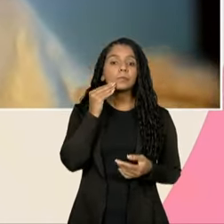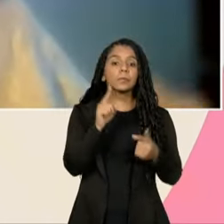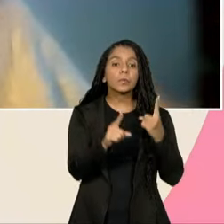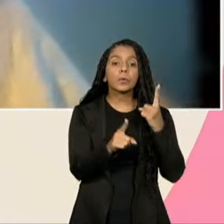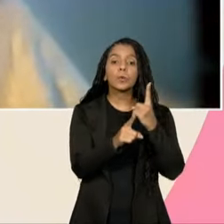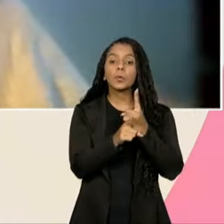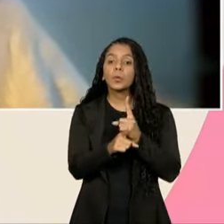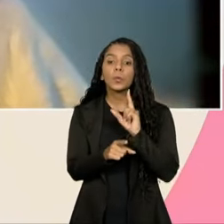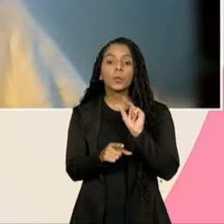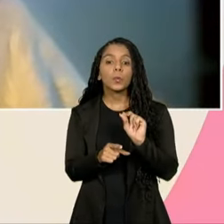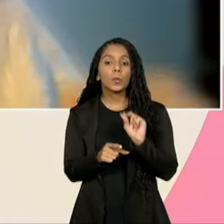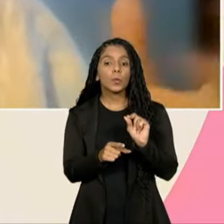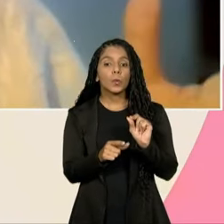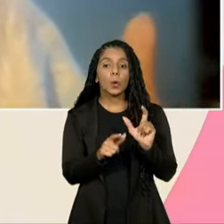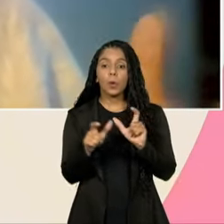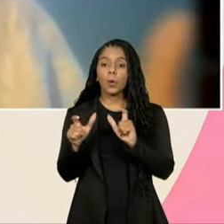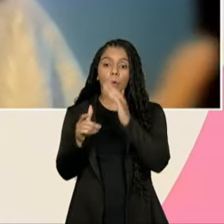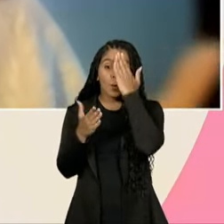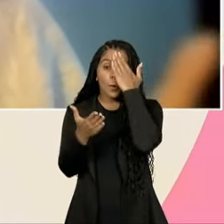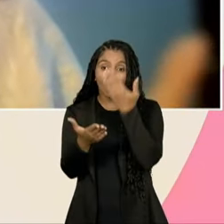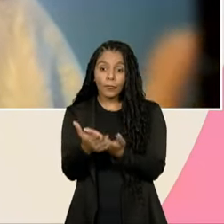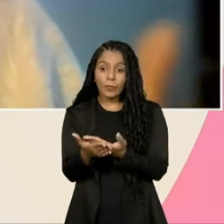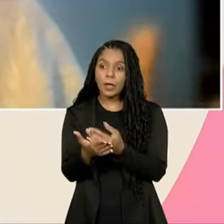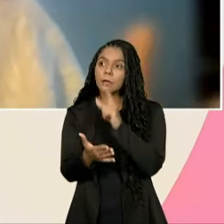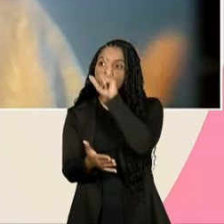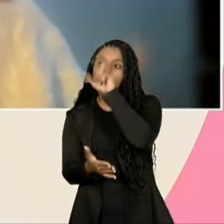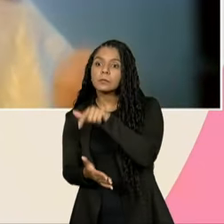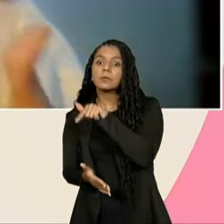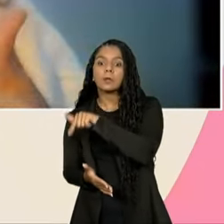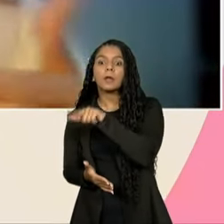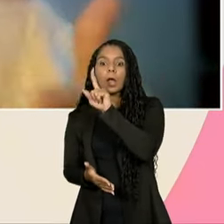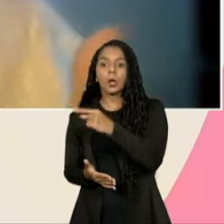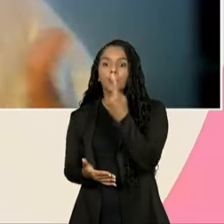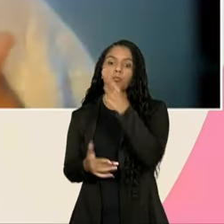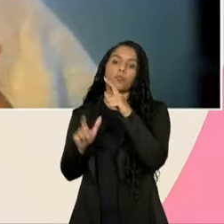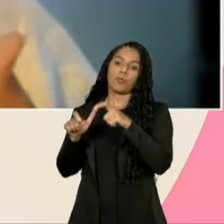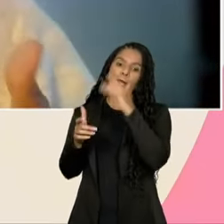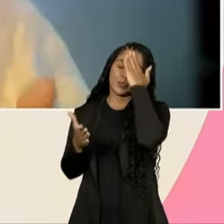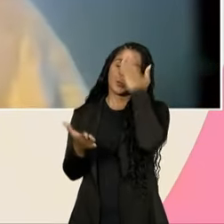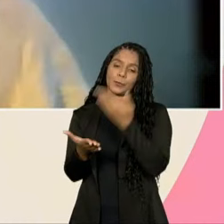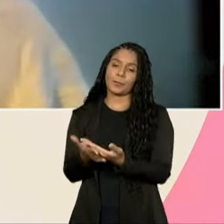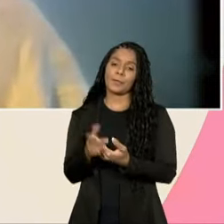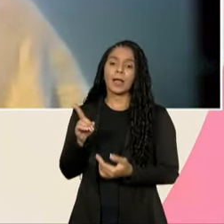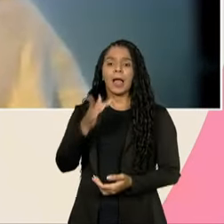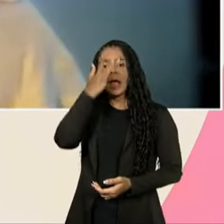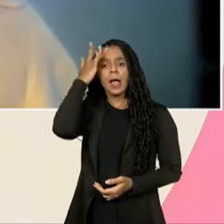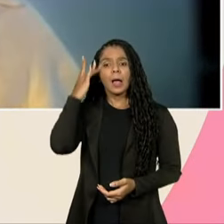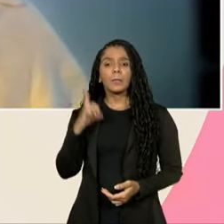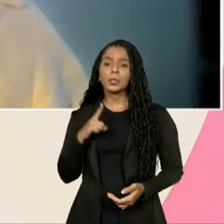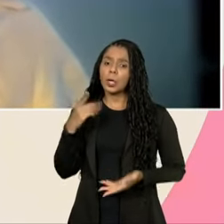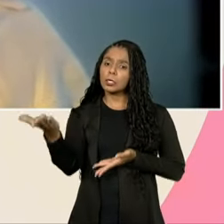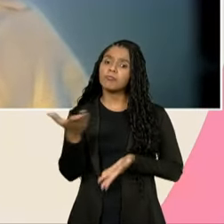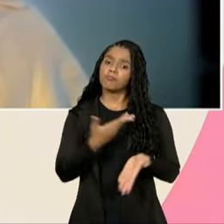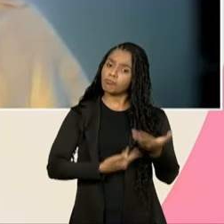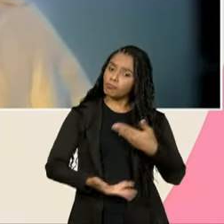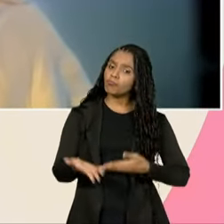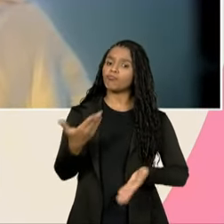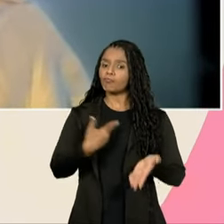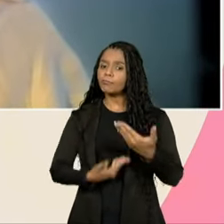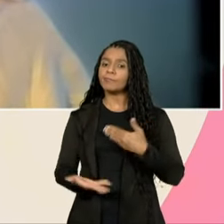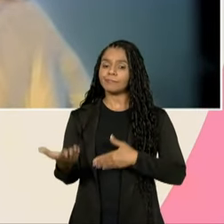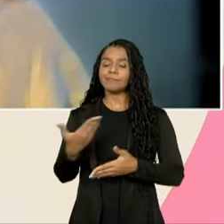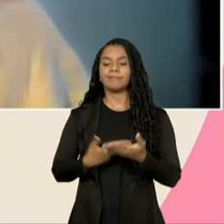aqueles pontos de confiança. E o Rivaldo era um deles, obviamente, né? Porque toda a vida foi aquela pessoa da interlocução. Então,